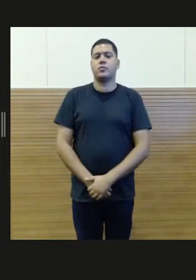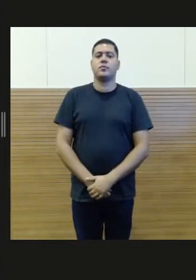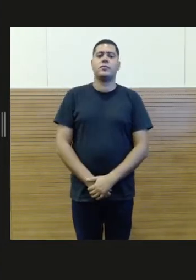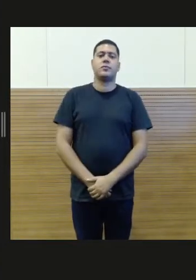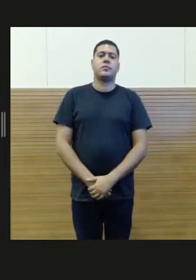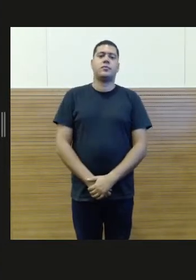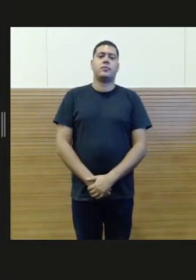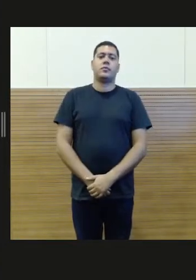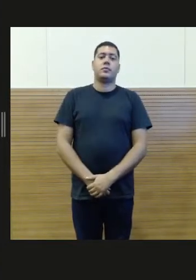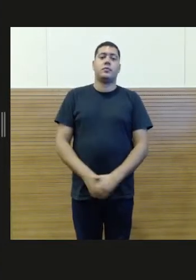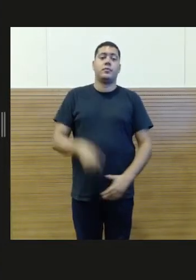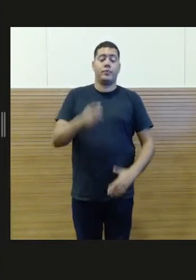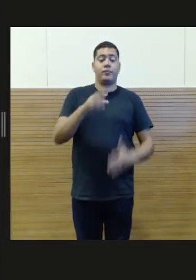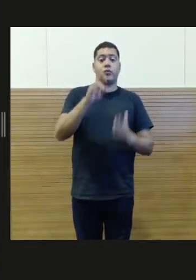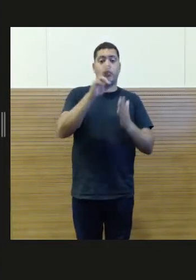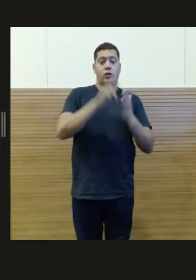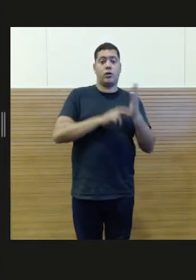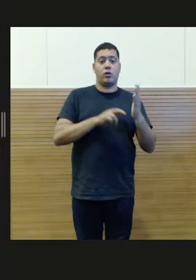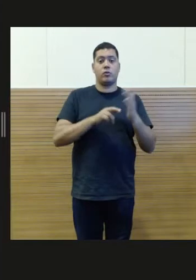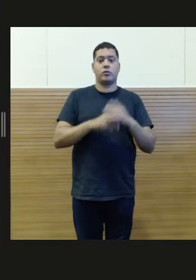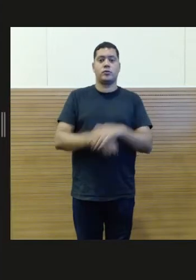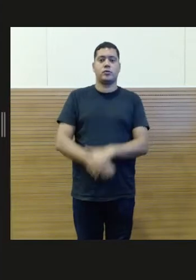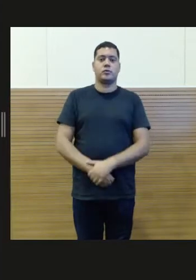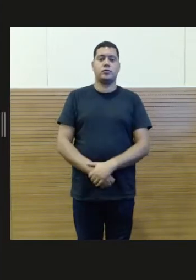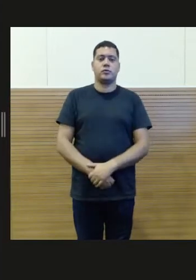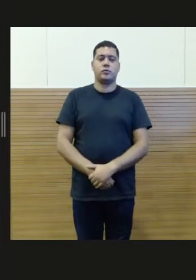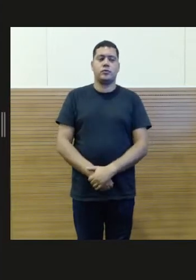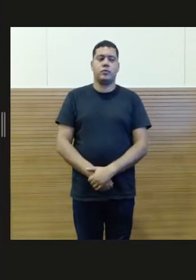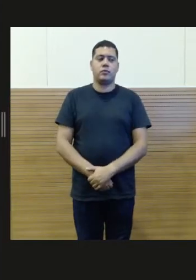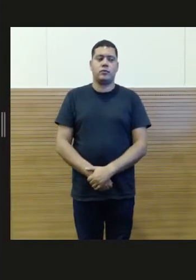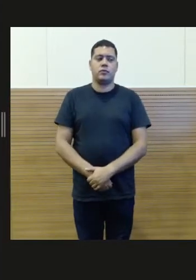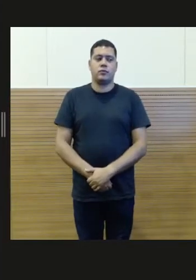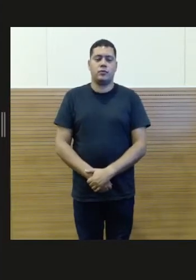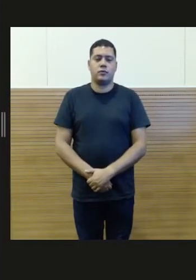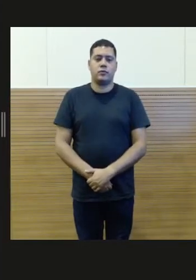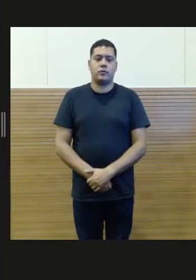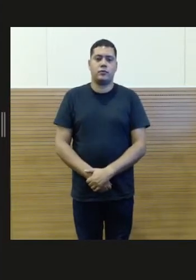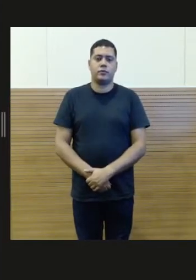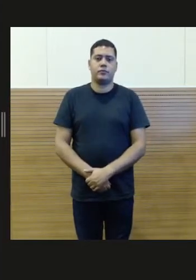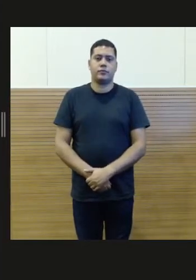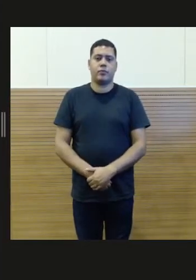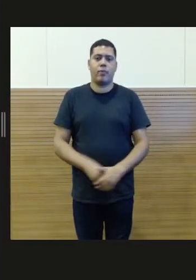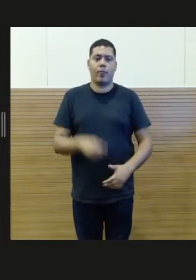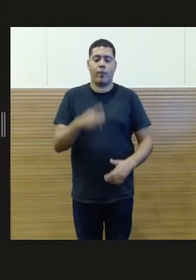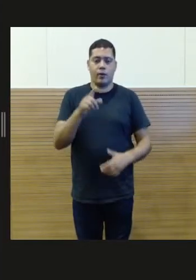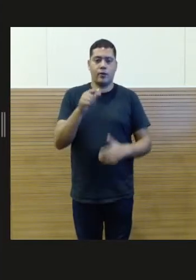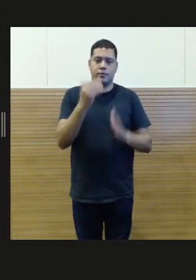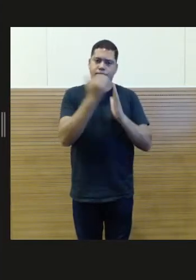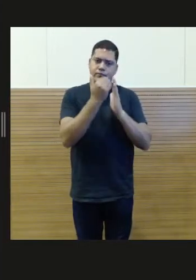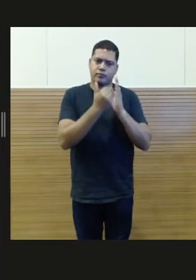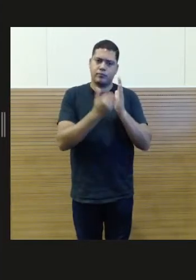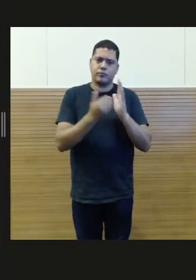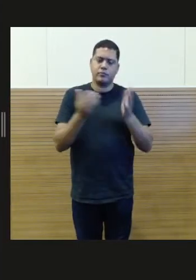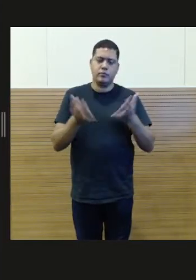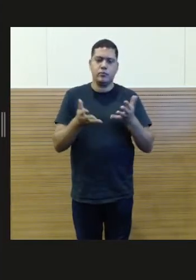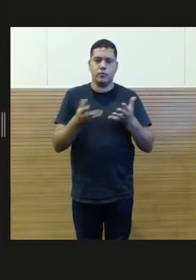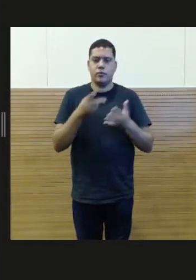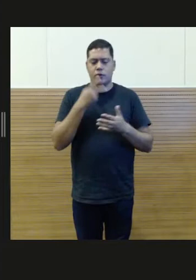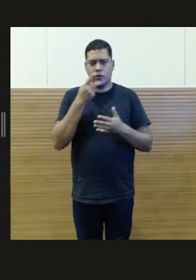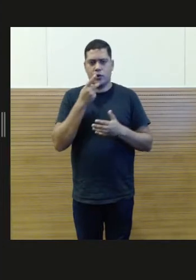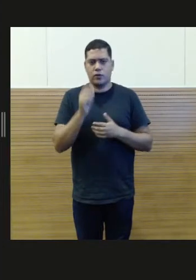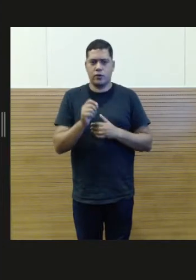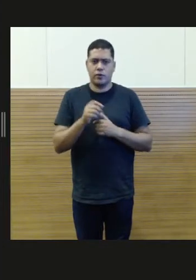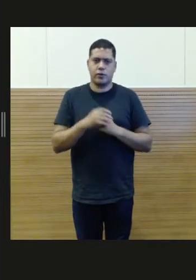O relatório que dirige essas diretrizes atuais nos Estados Unidos